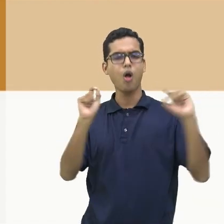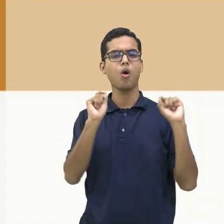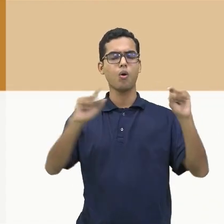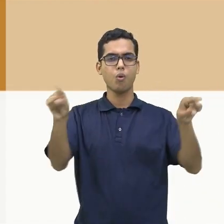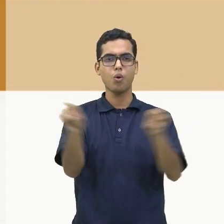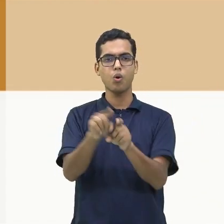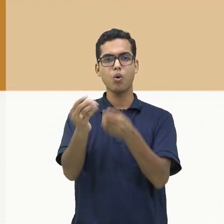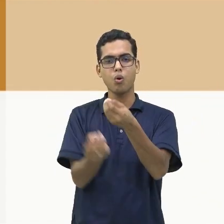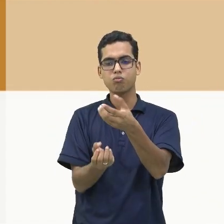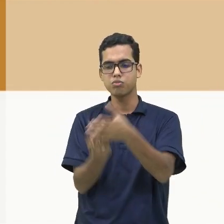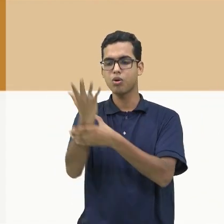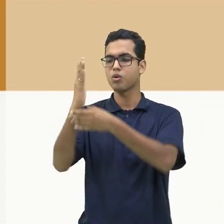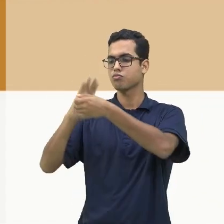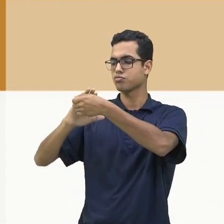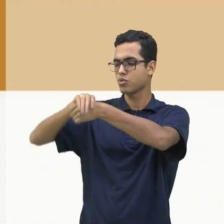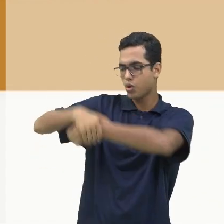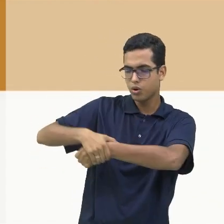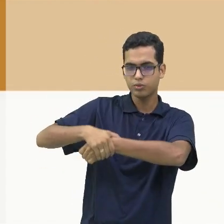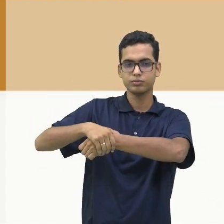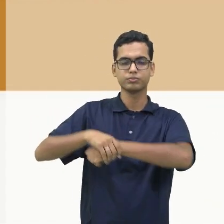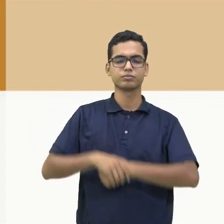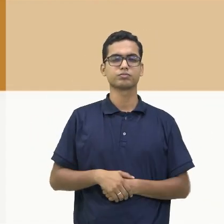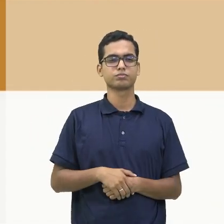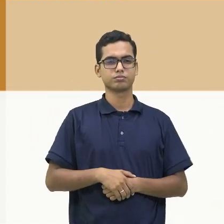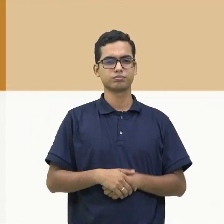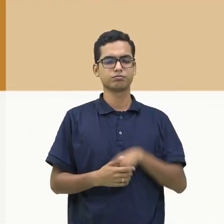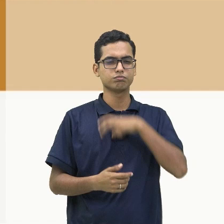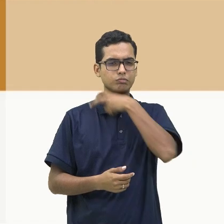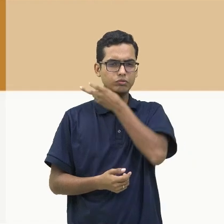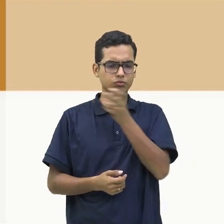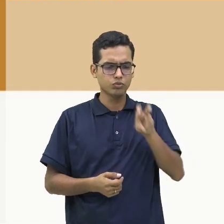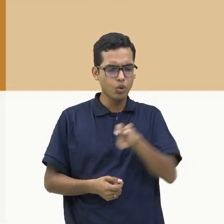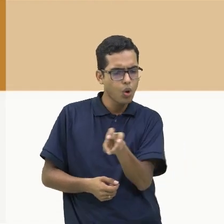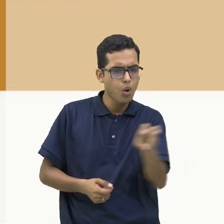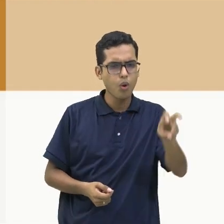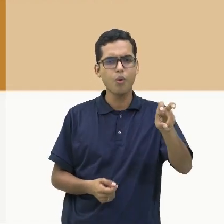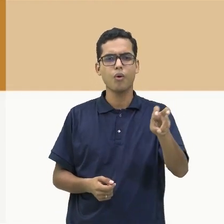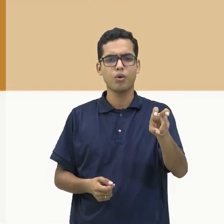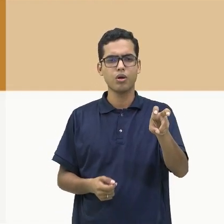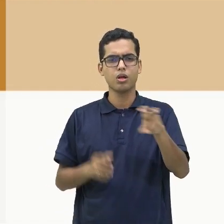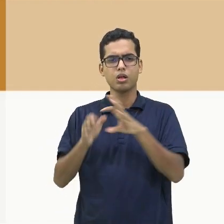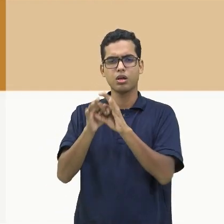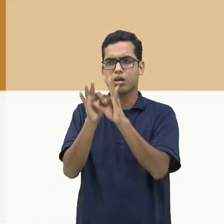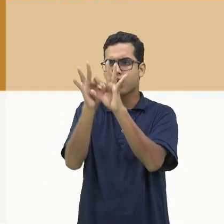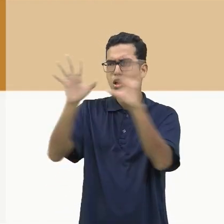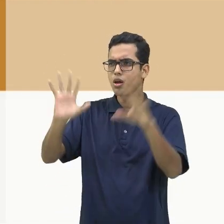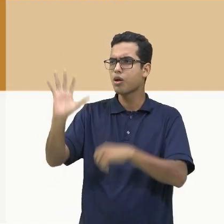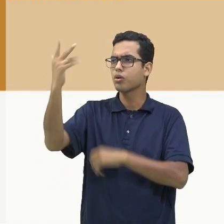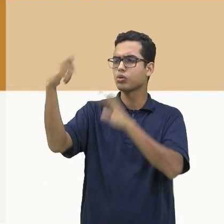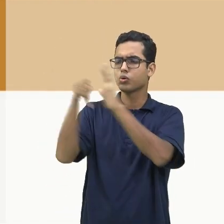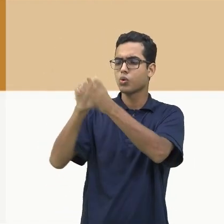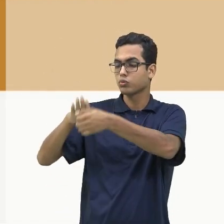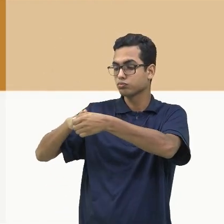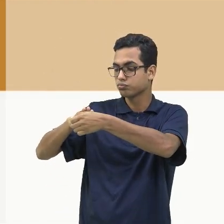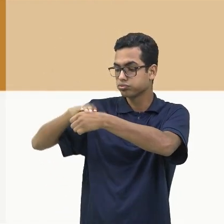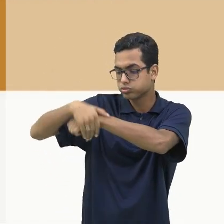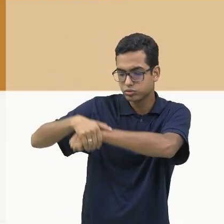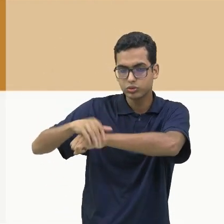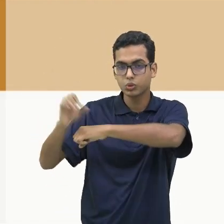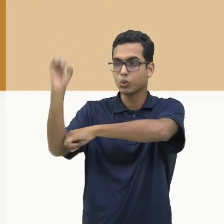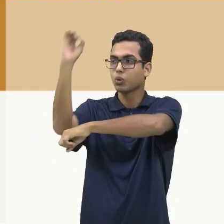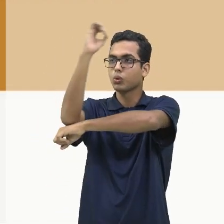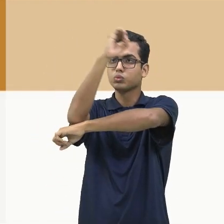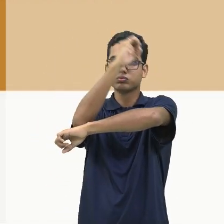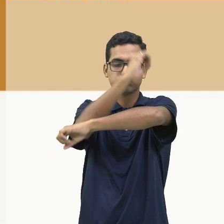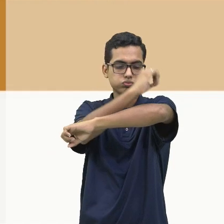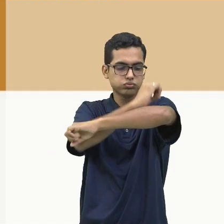a noite, onde a cobra grande ela liberou a noite e a noite